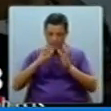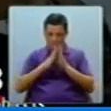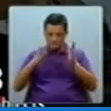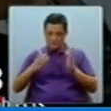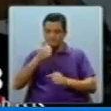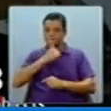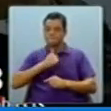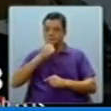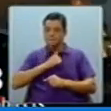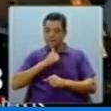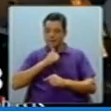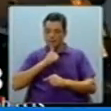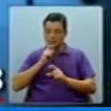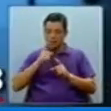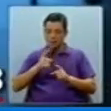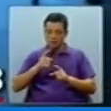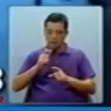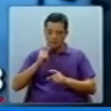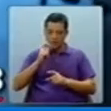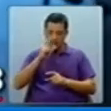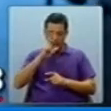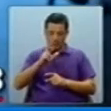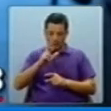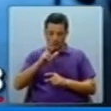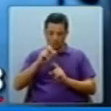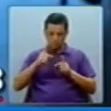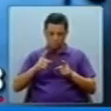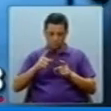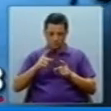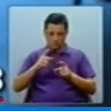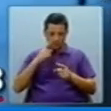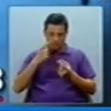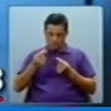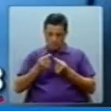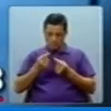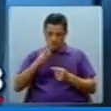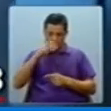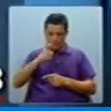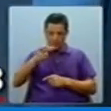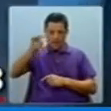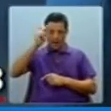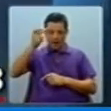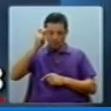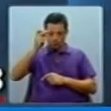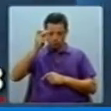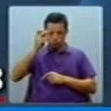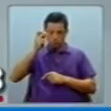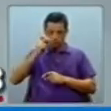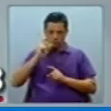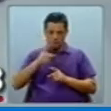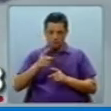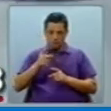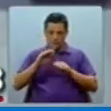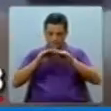vermelha extremamente maciça chamada R Sculpturis. Está aproximadamente 1000 anos-luz e que encontra-se nas